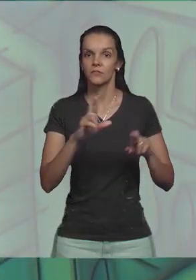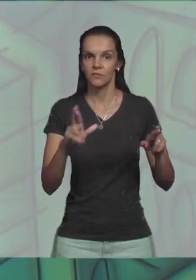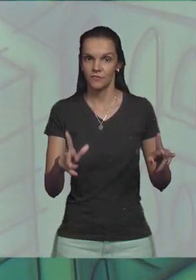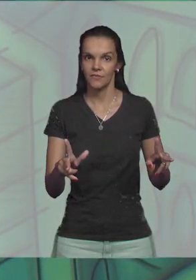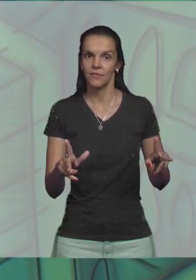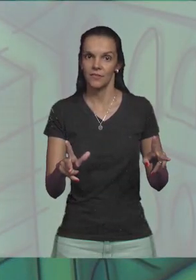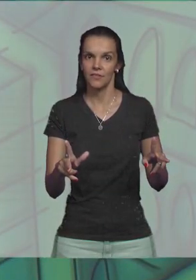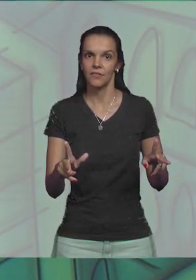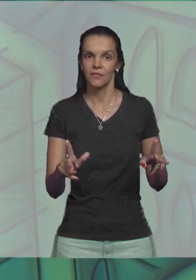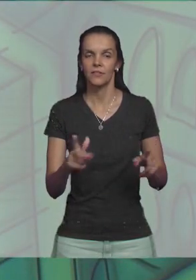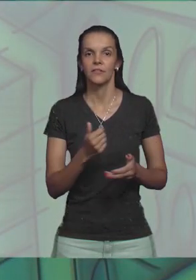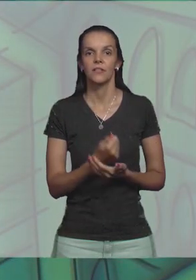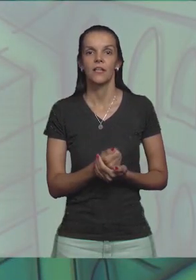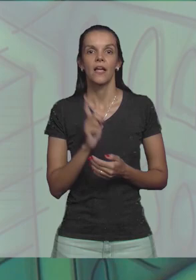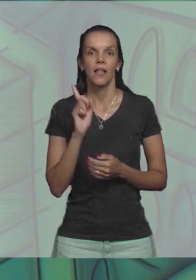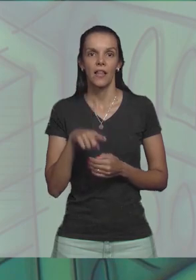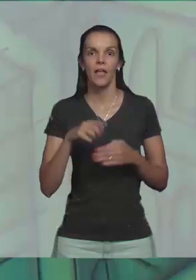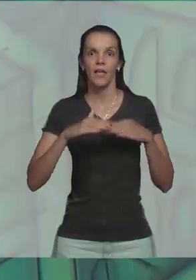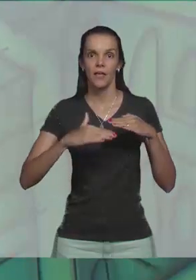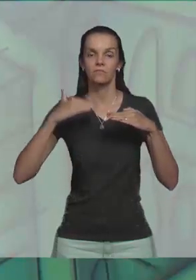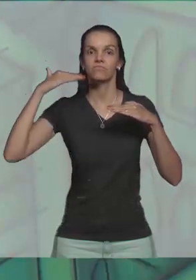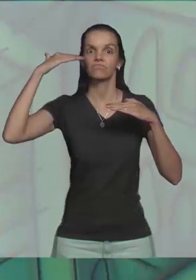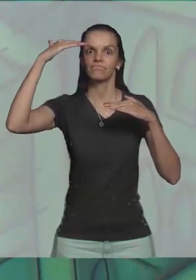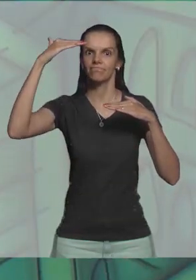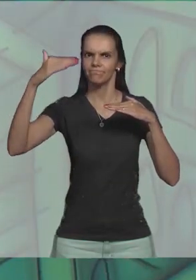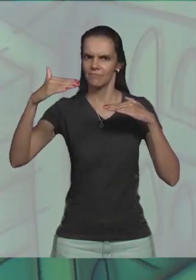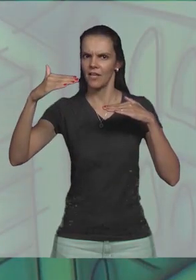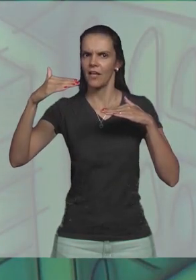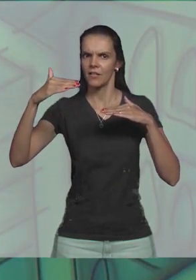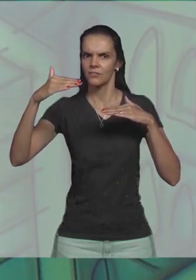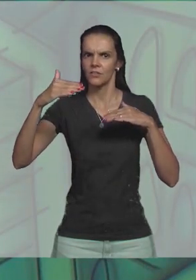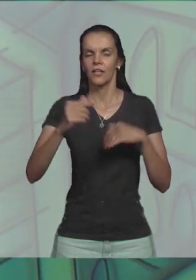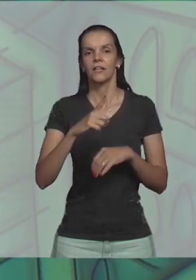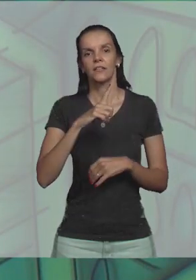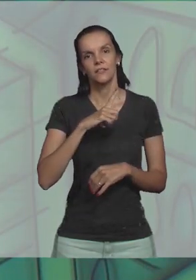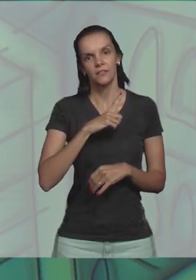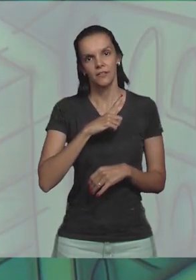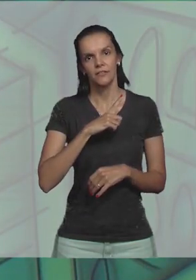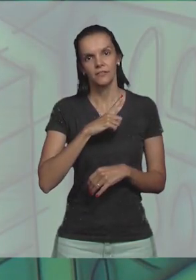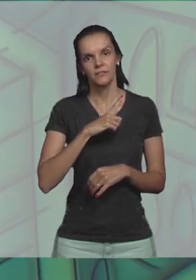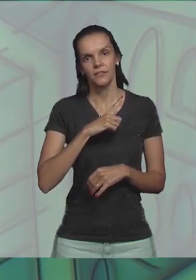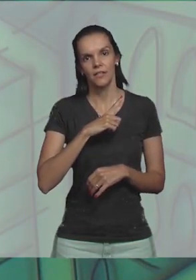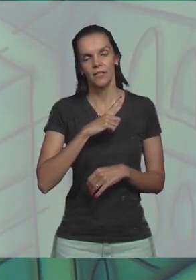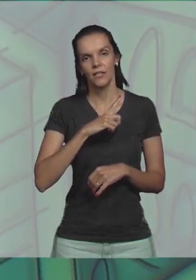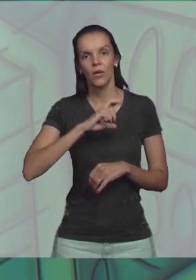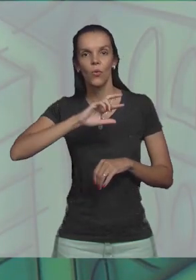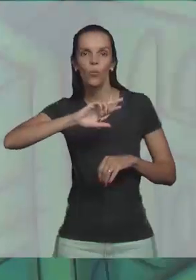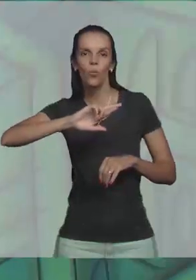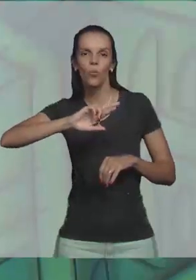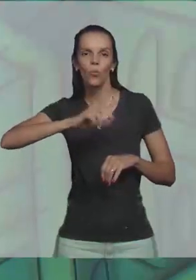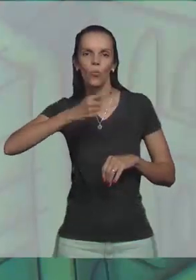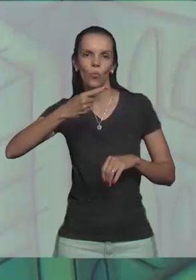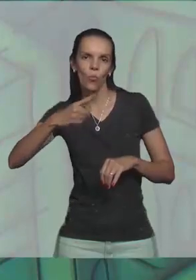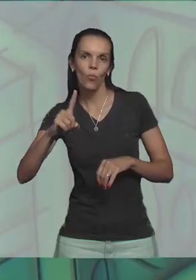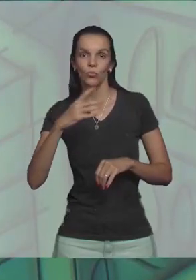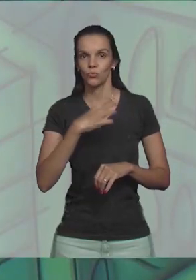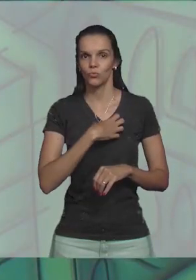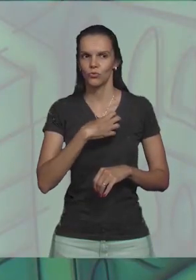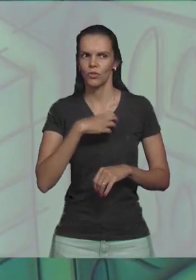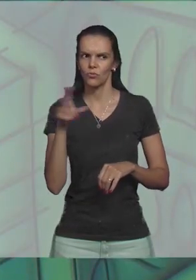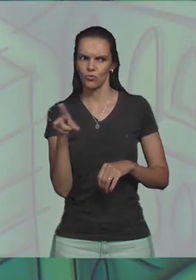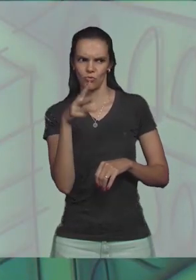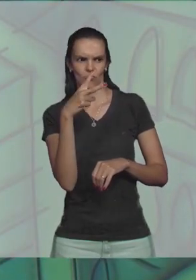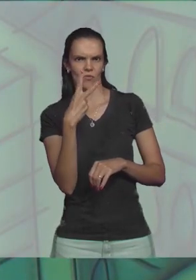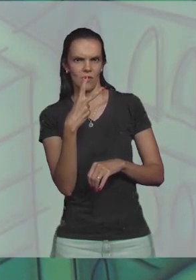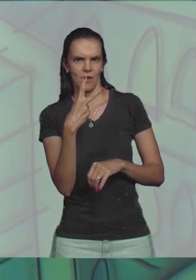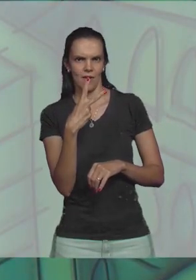diferença, né? E que essa diferença ela é hierarquizada, a gente, né, vê que há uma outra forma de olhar para a gente. E